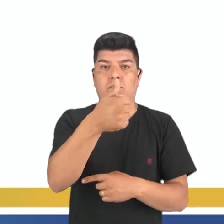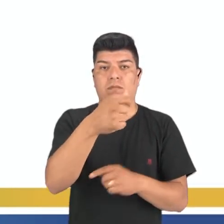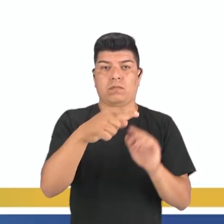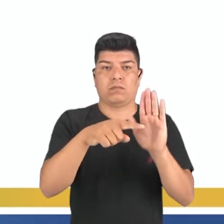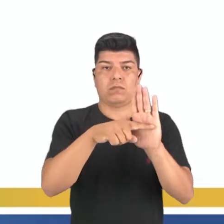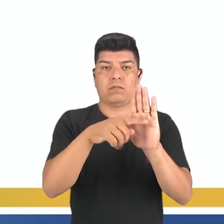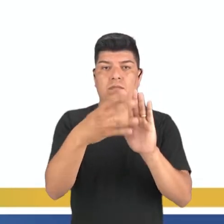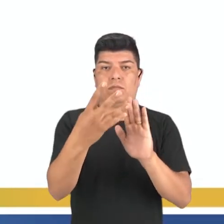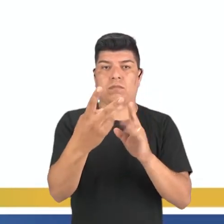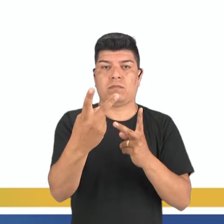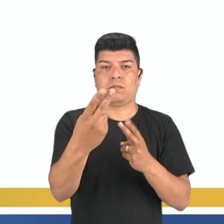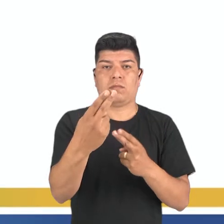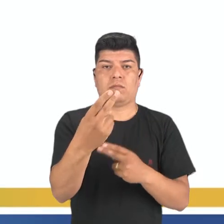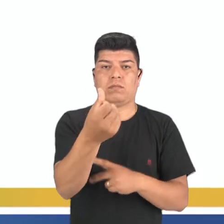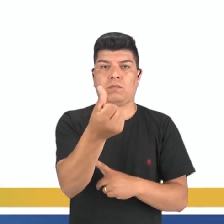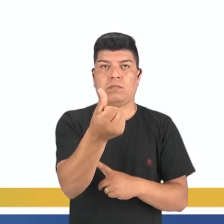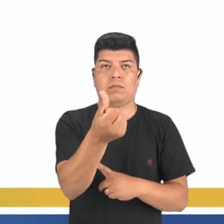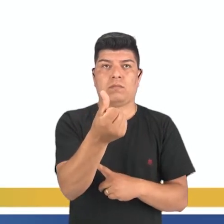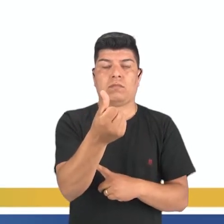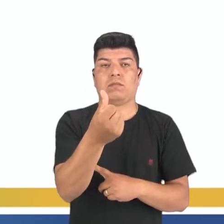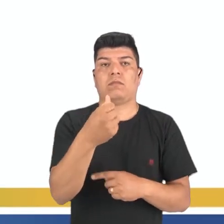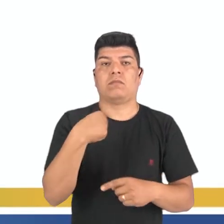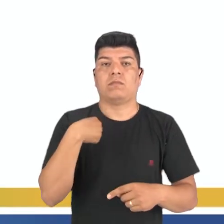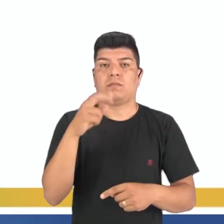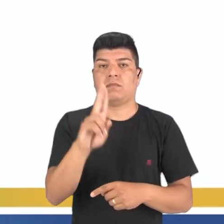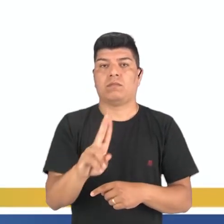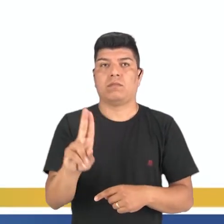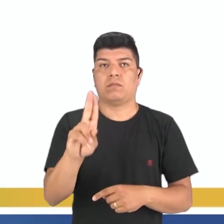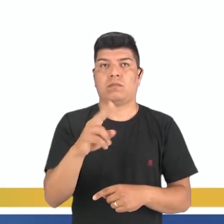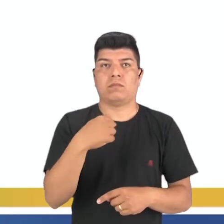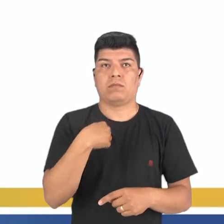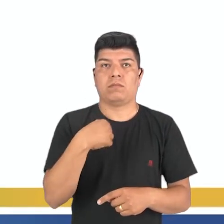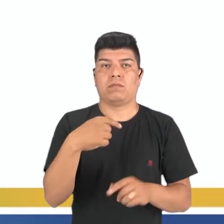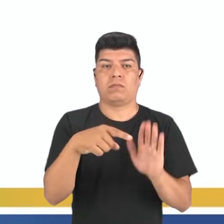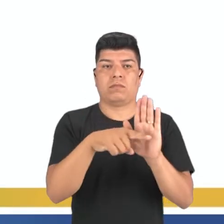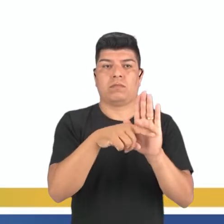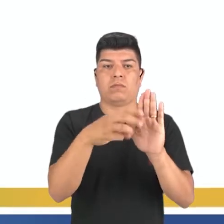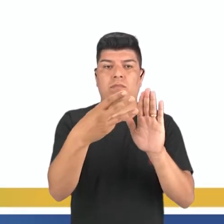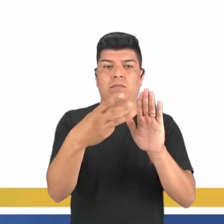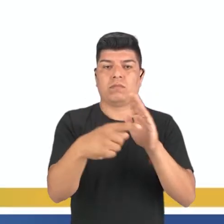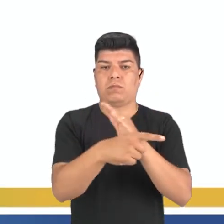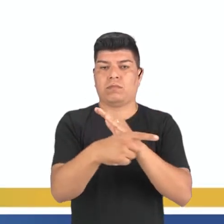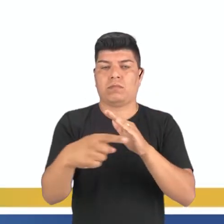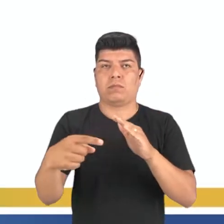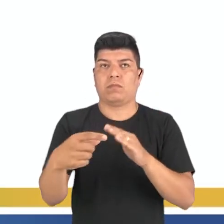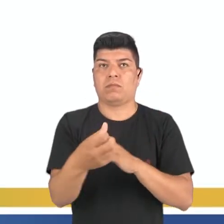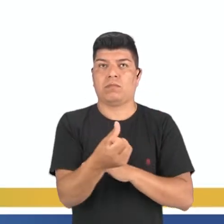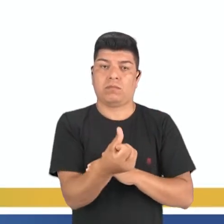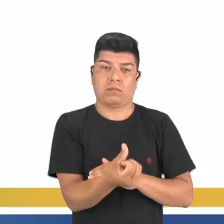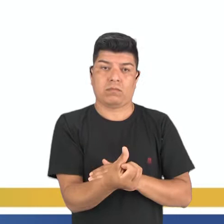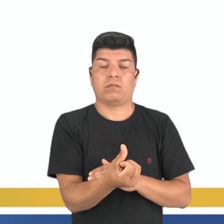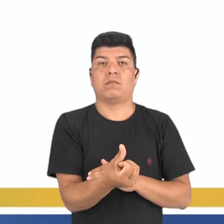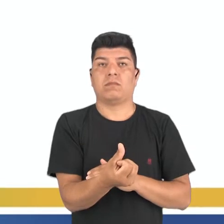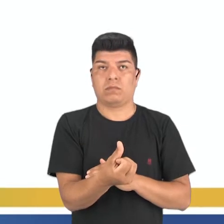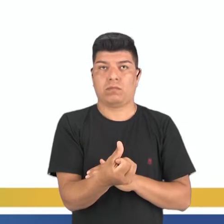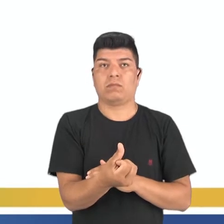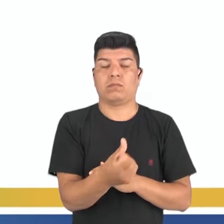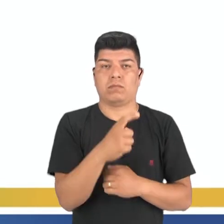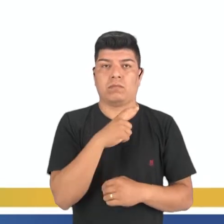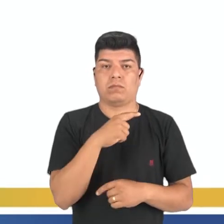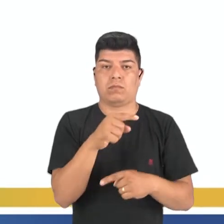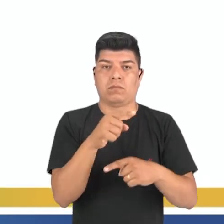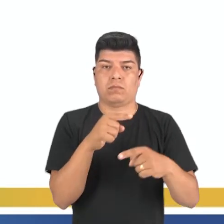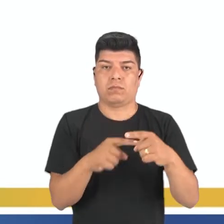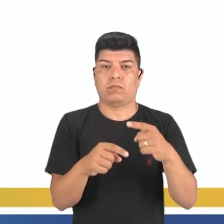6. Aqui em cima eu faço um joguinho de sinal, 1 menos 4 dá menos 3, e embaixo fica 6. 3 e 6 possuem